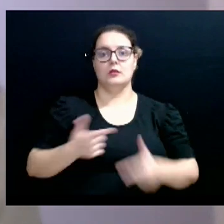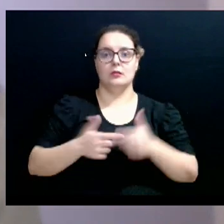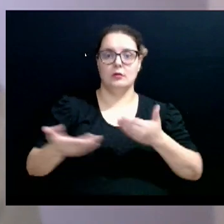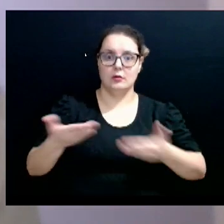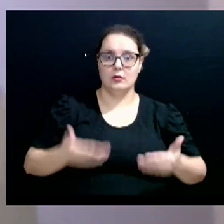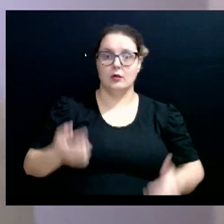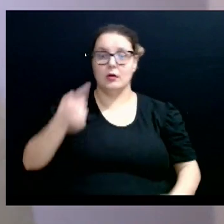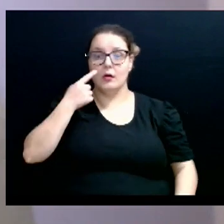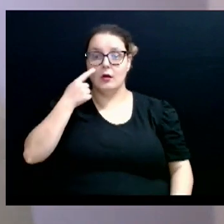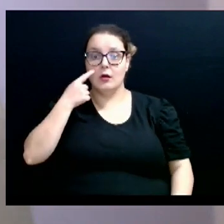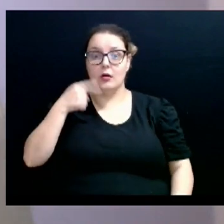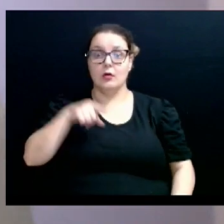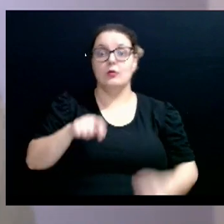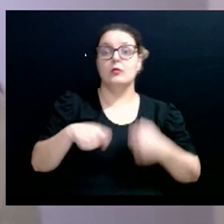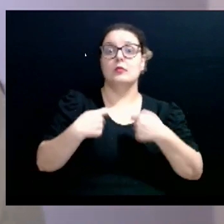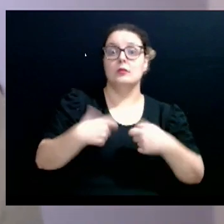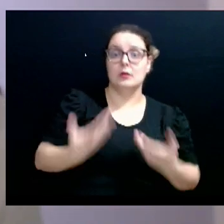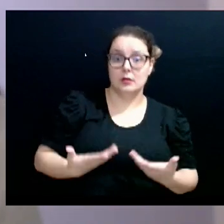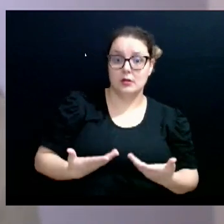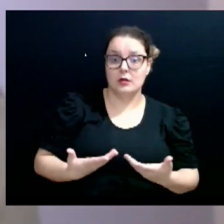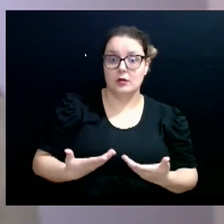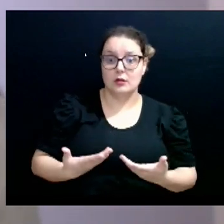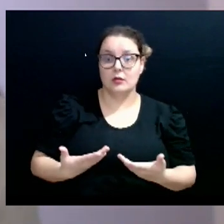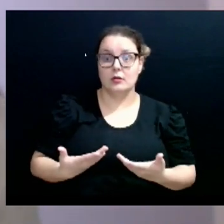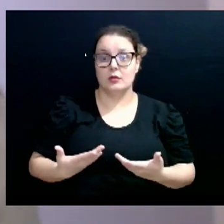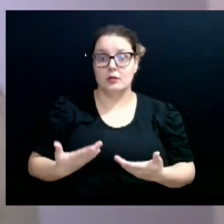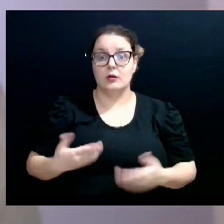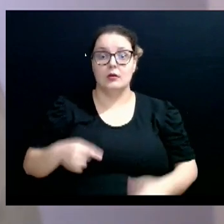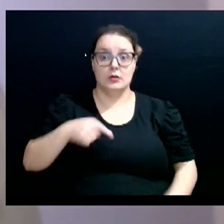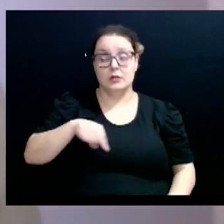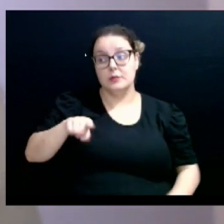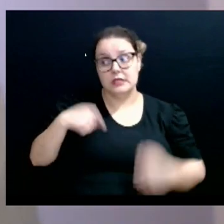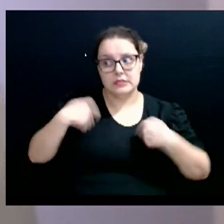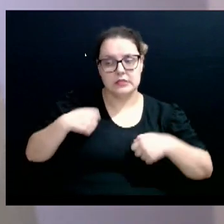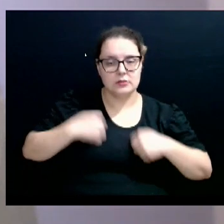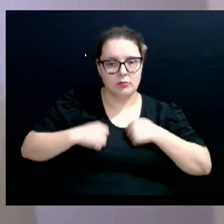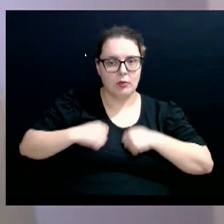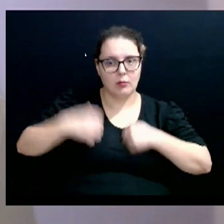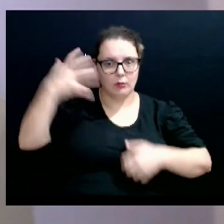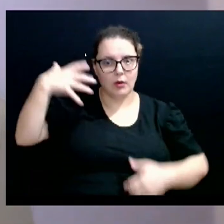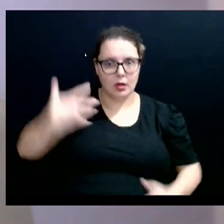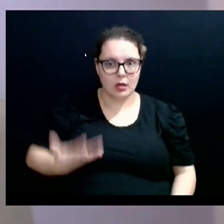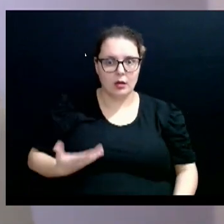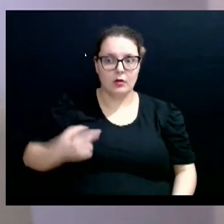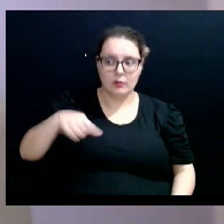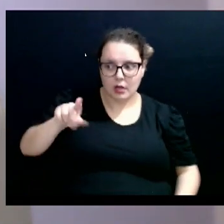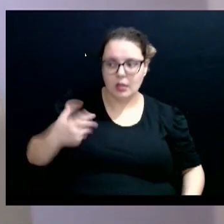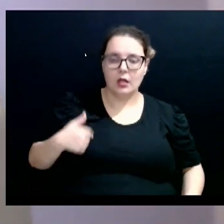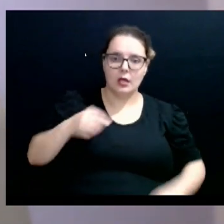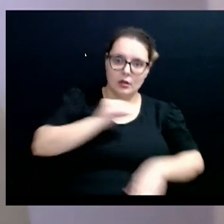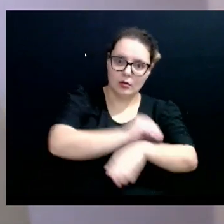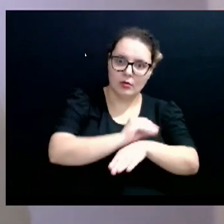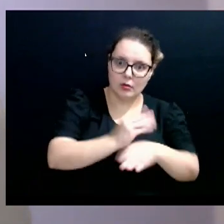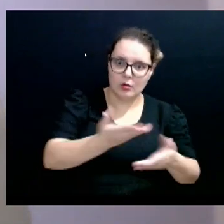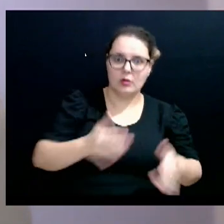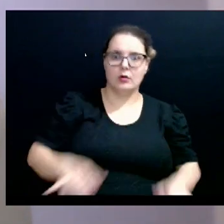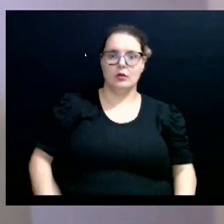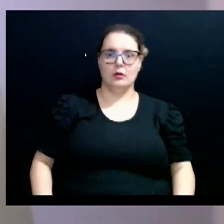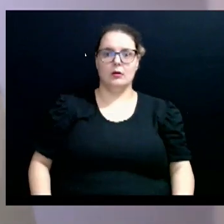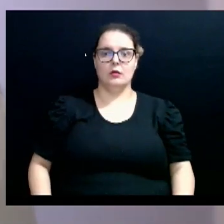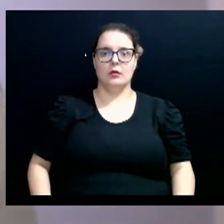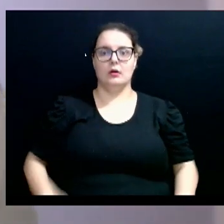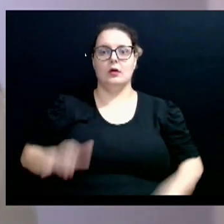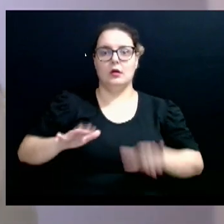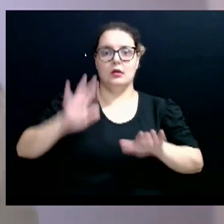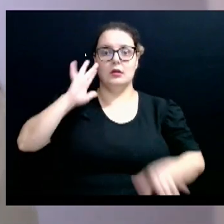está precisando? Você chegou para essa pessoa, o que você está precisando? Às vezes muitas vezes a gente acha que a gente está ajudando, mas